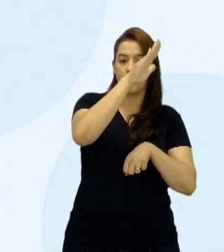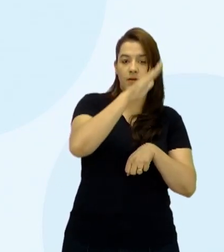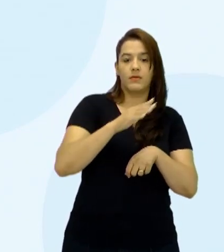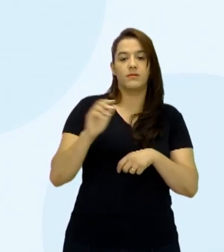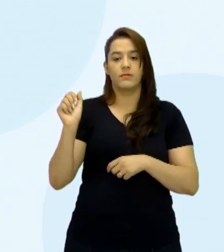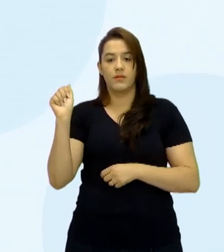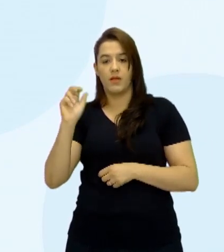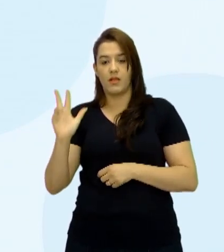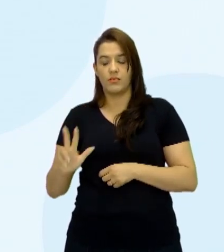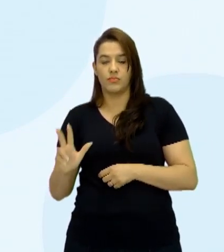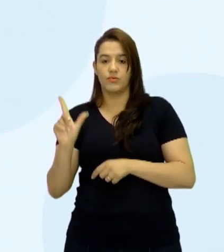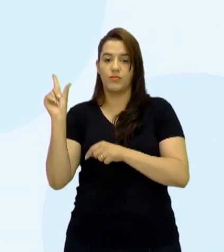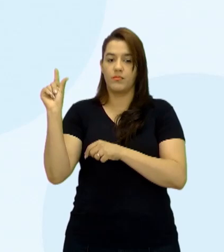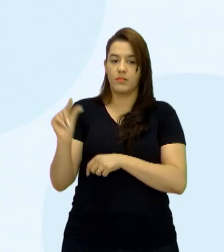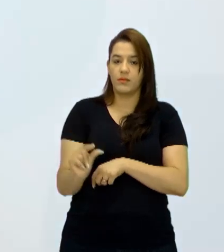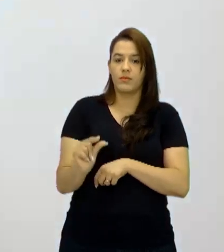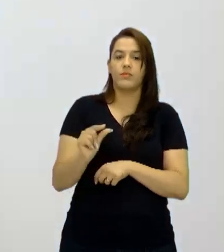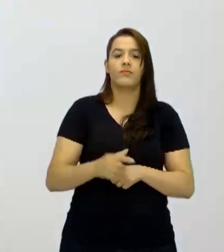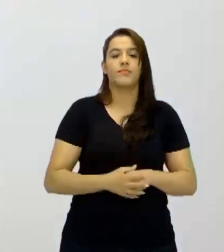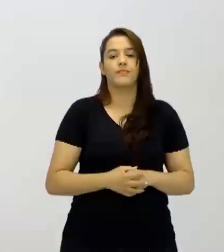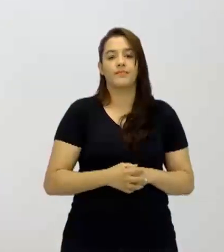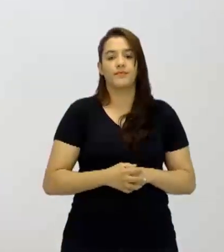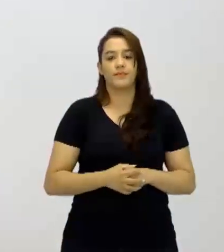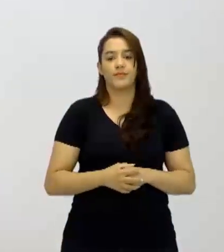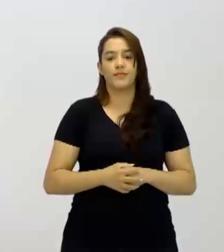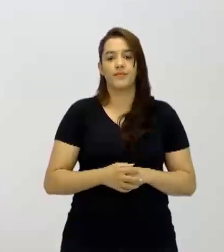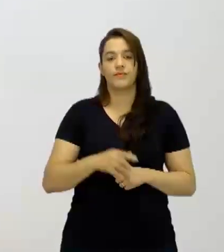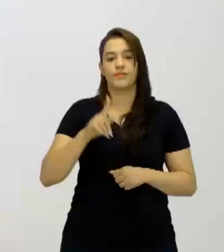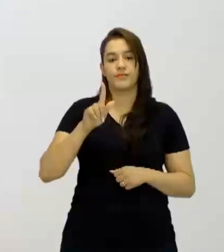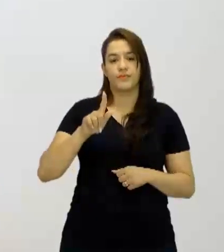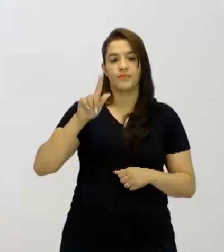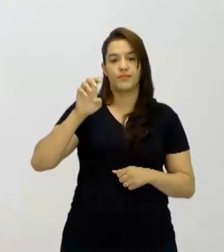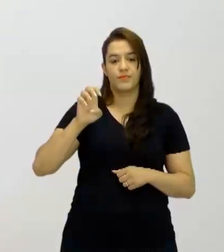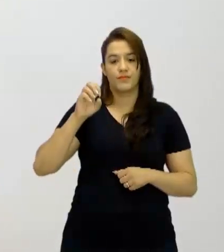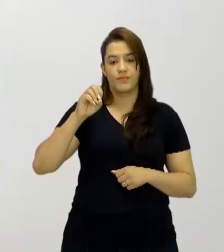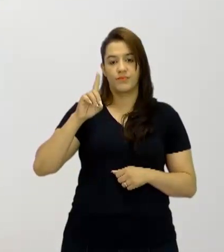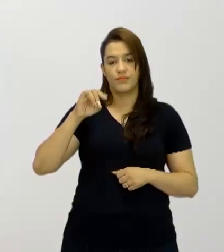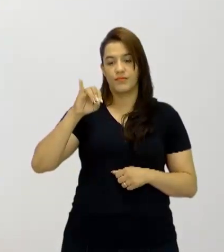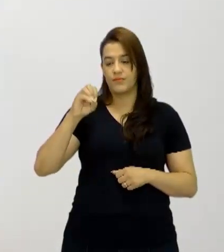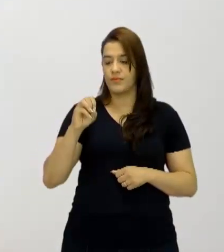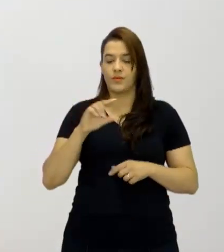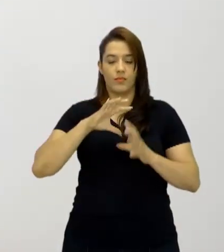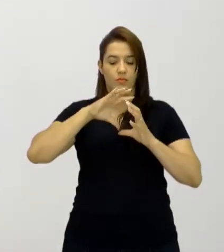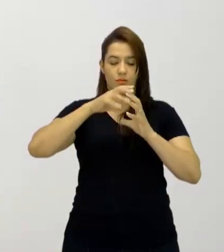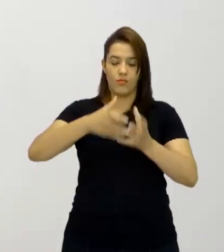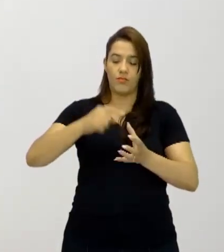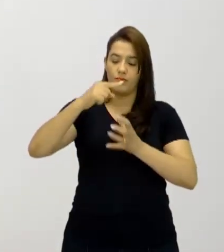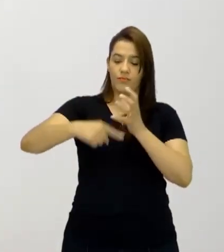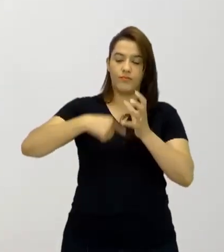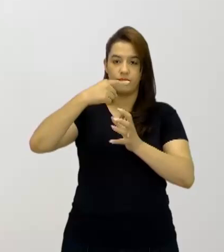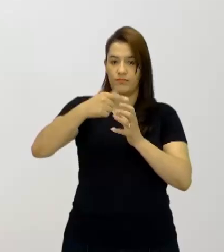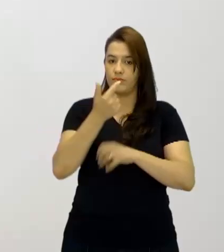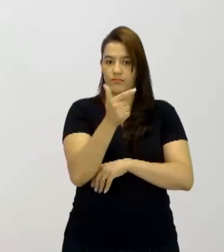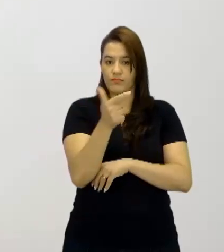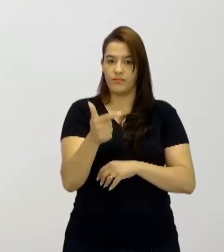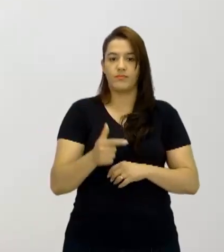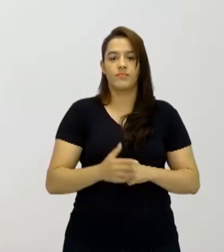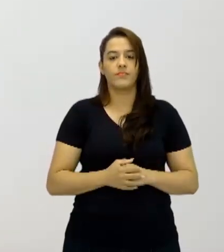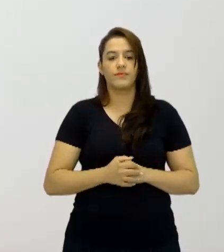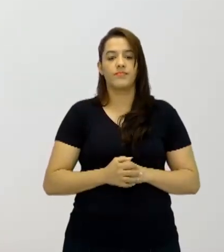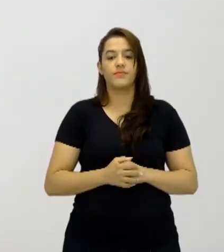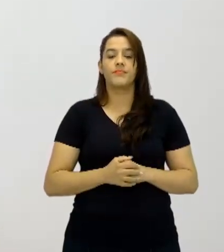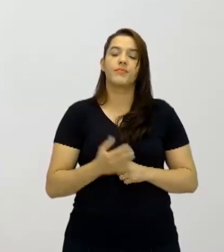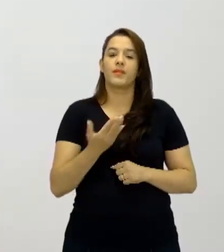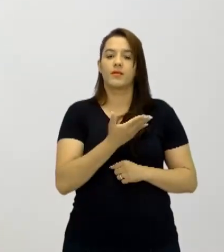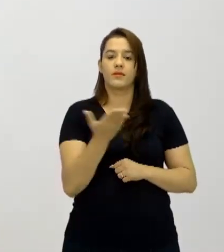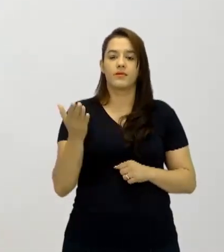azul, menor gravidade. A geoide não é o formato da Terra. Tá bom? Espero que vocês tenham gostado dessa aula e tenham esclarecido também.